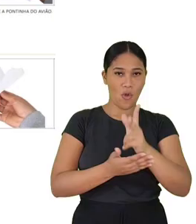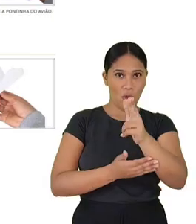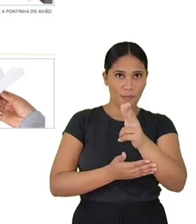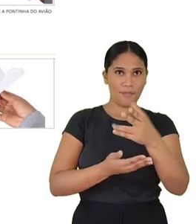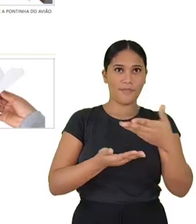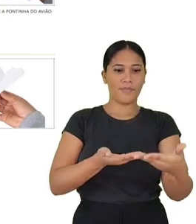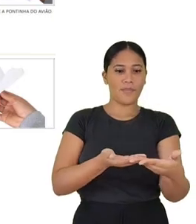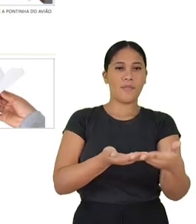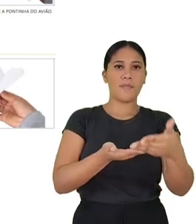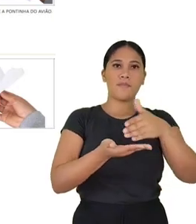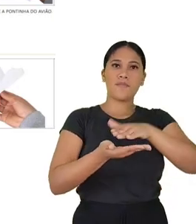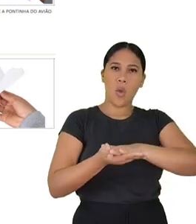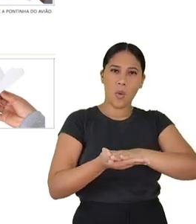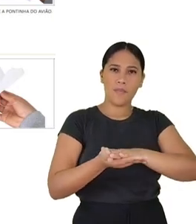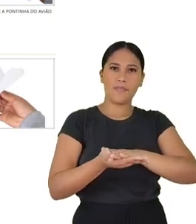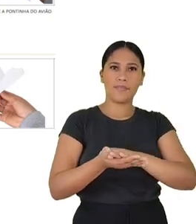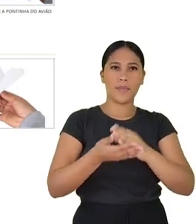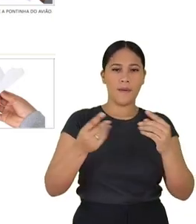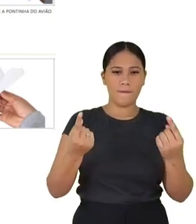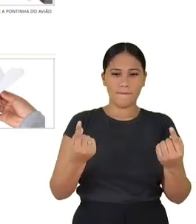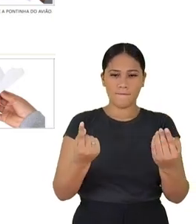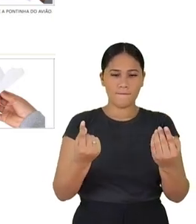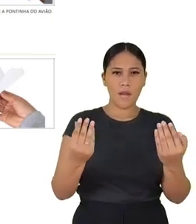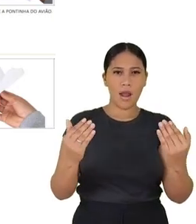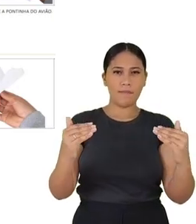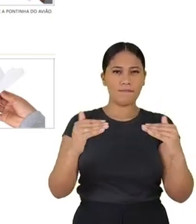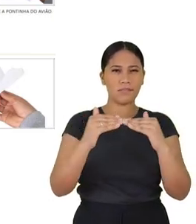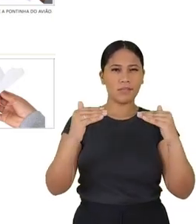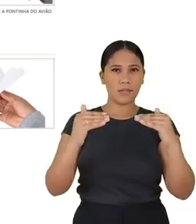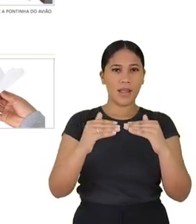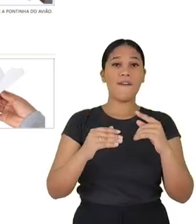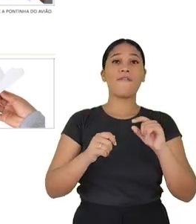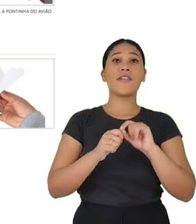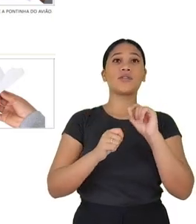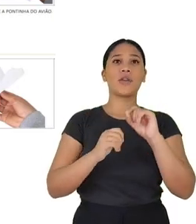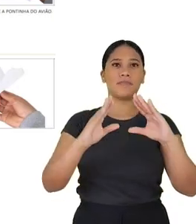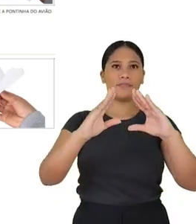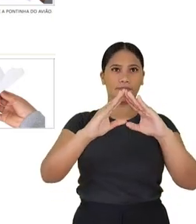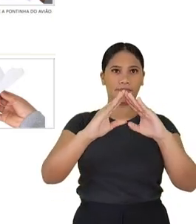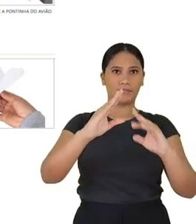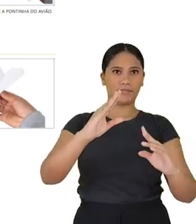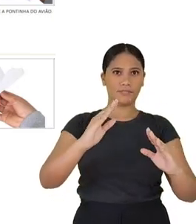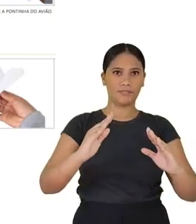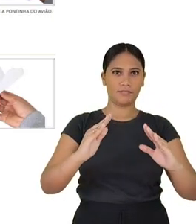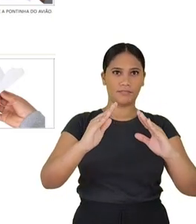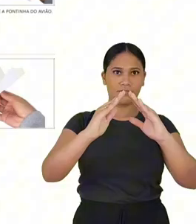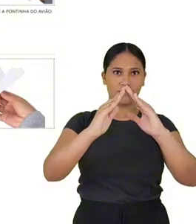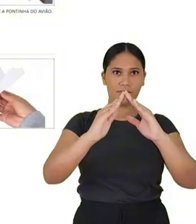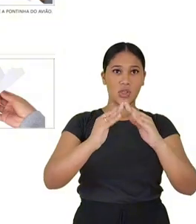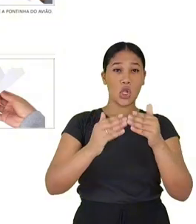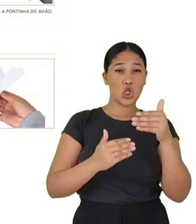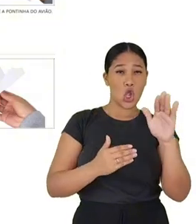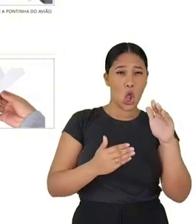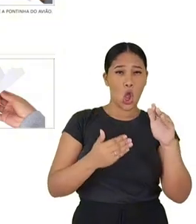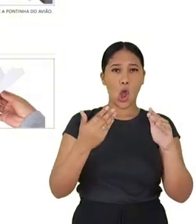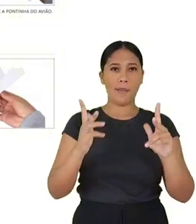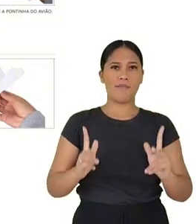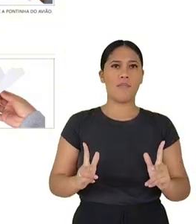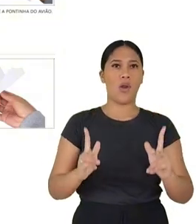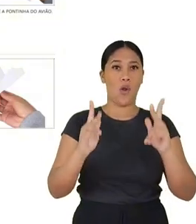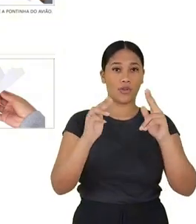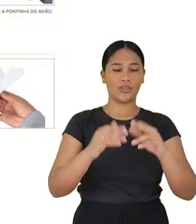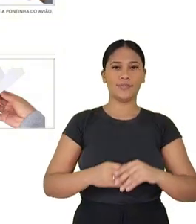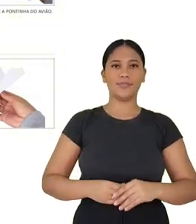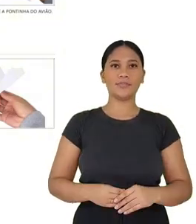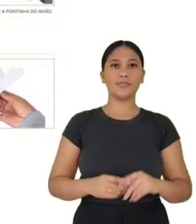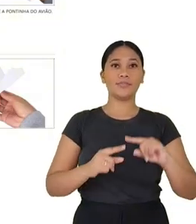sulfite cortadas e dobre a ponta para baixo, alinhando com a lateral, formando um triângulo.